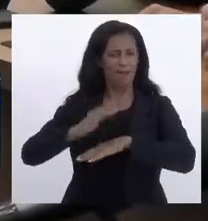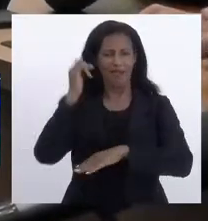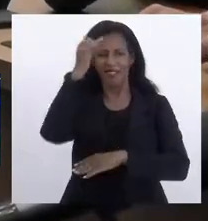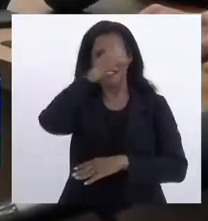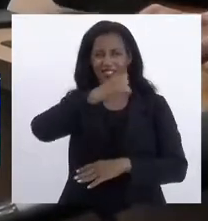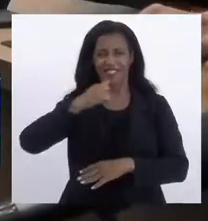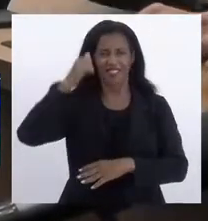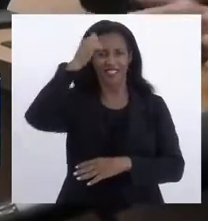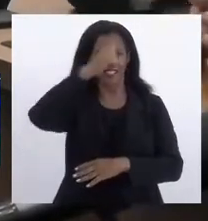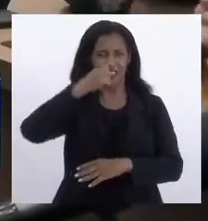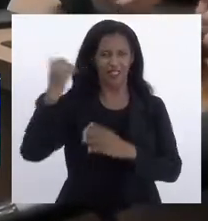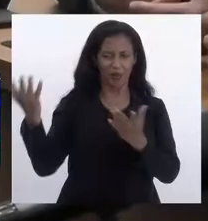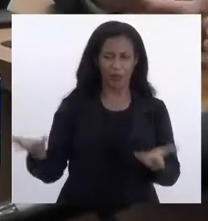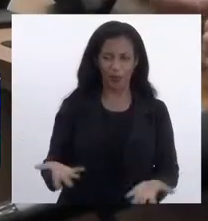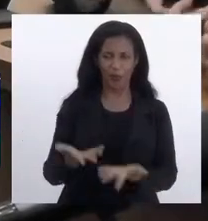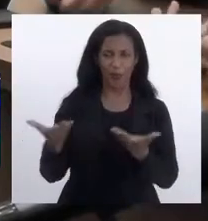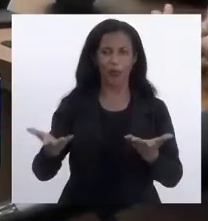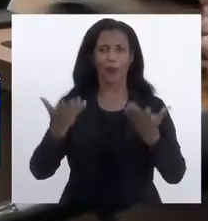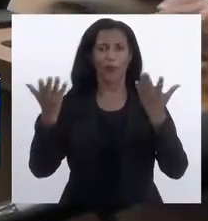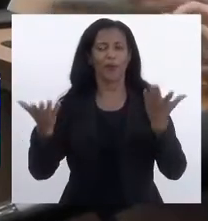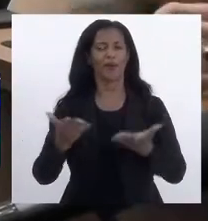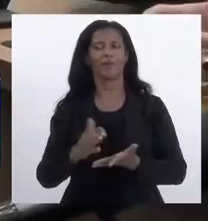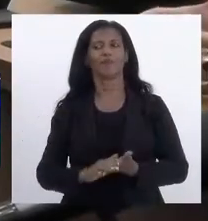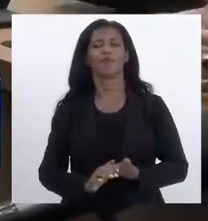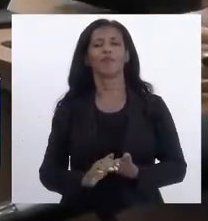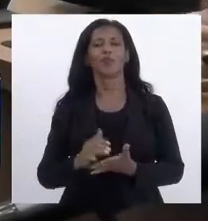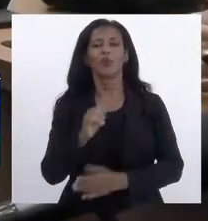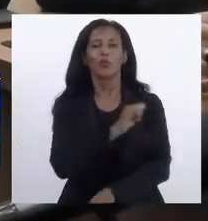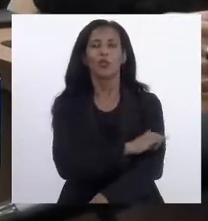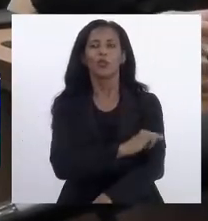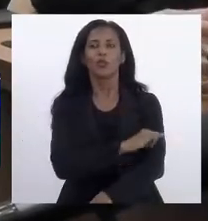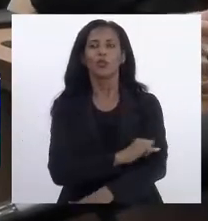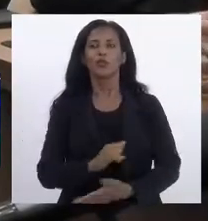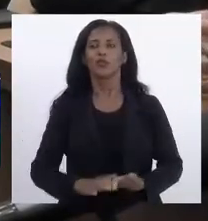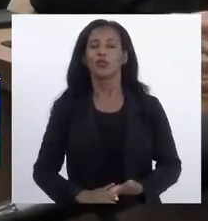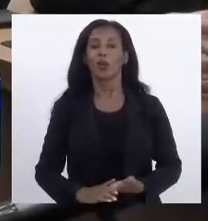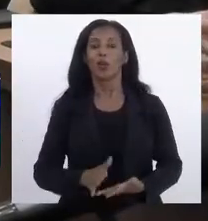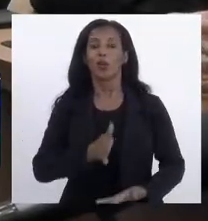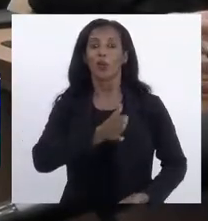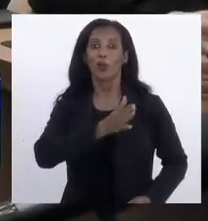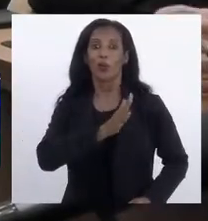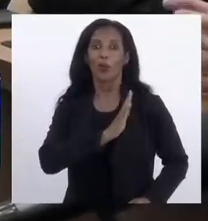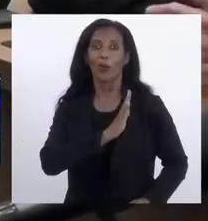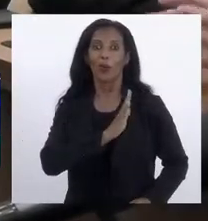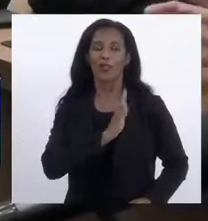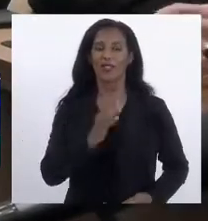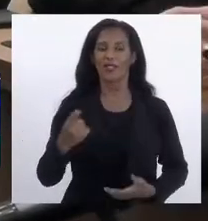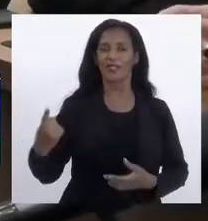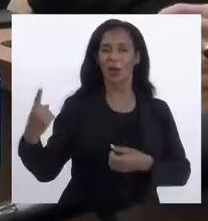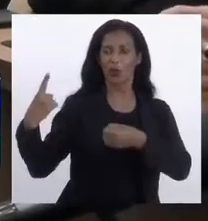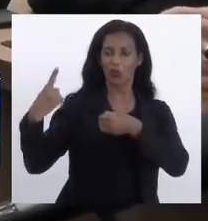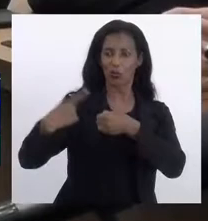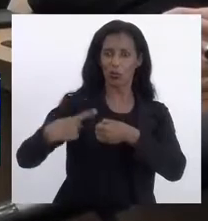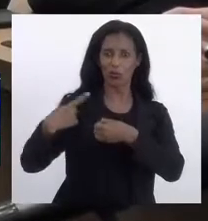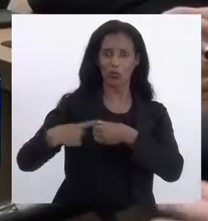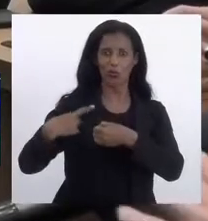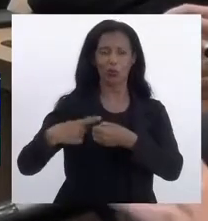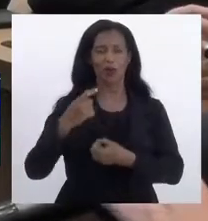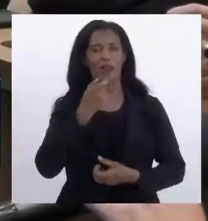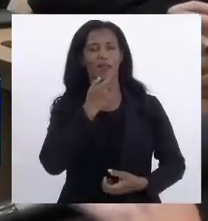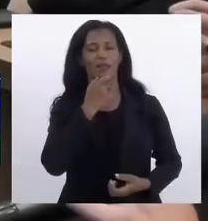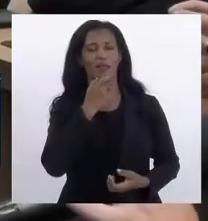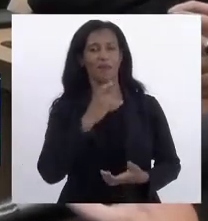antiga e prestigiada roda de capoeira do Rio de Janeiro, no coração do subúrbio carioca, na zona